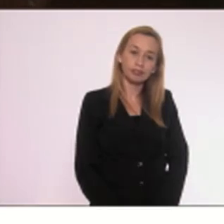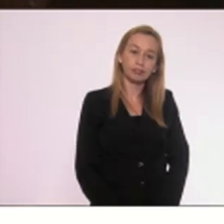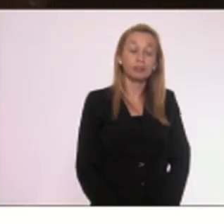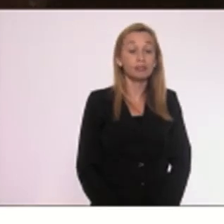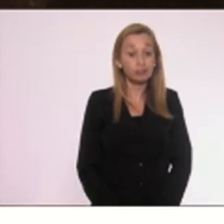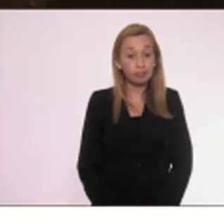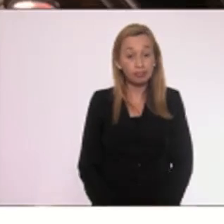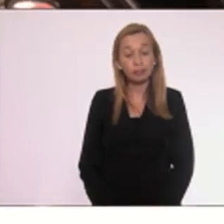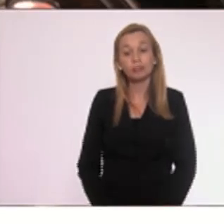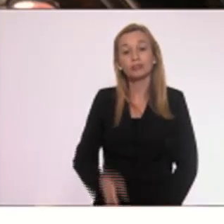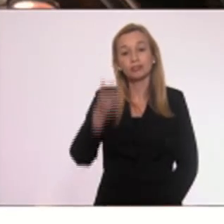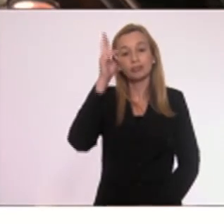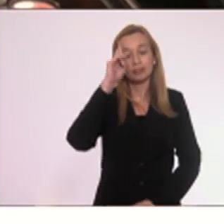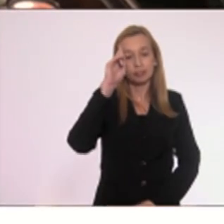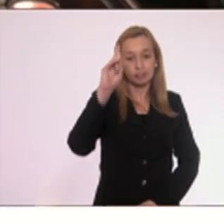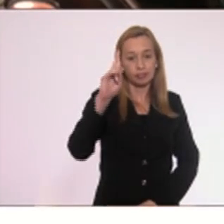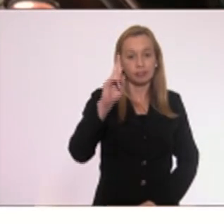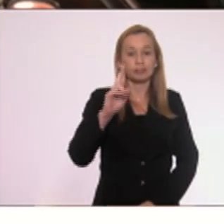Senhor